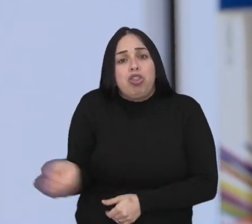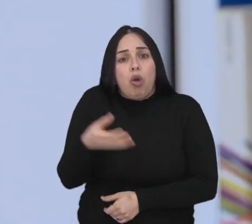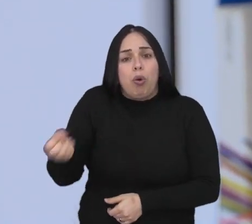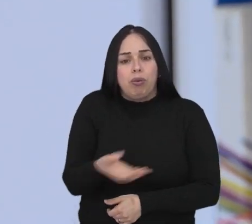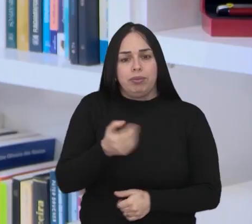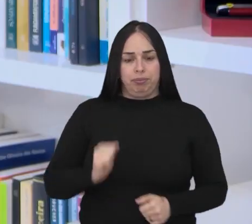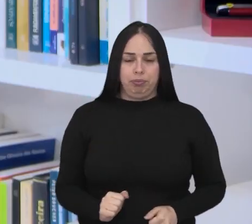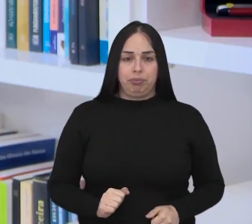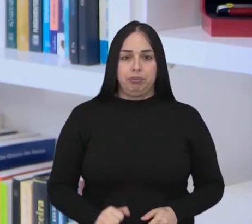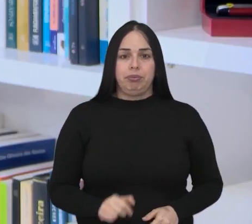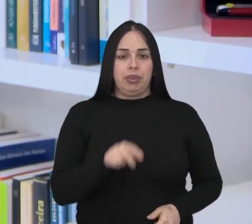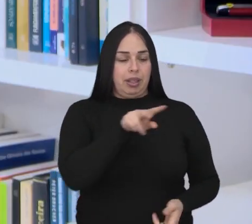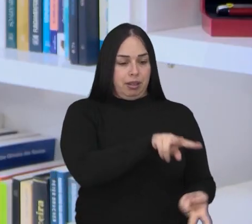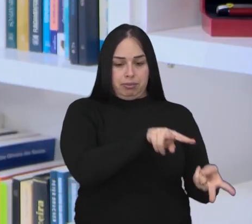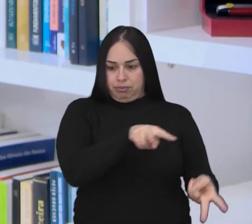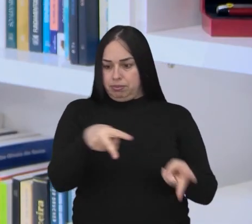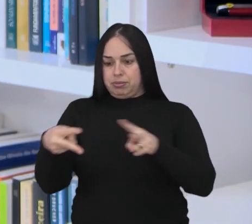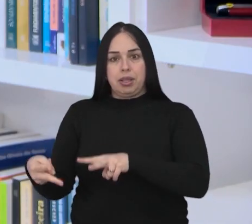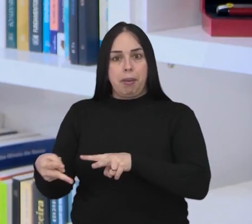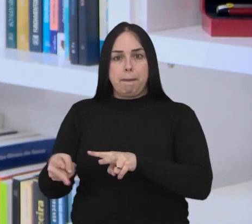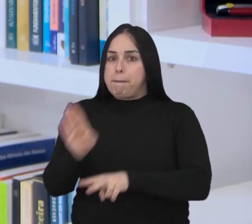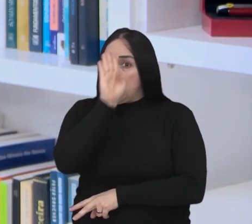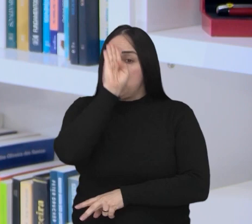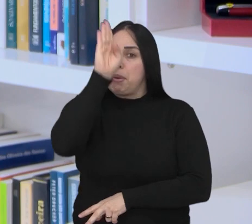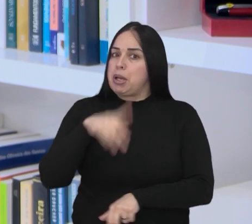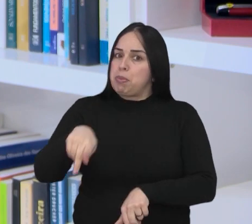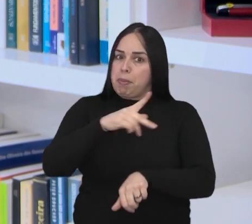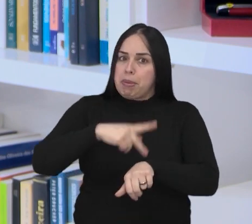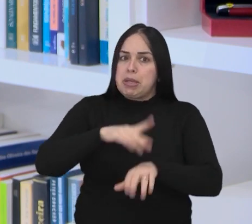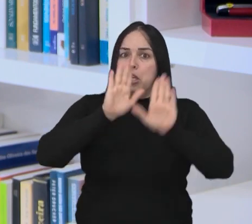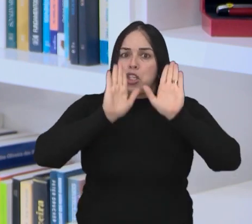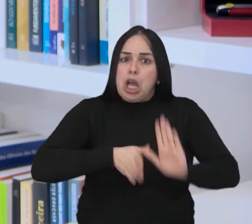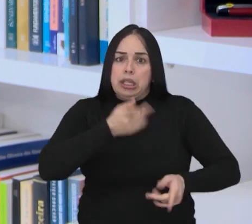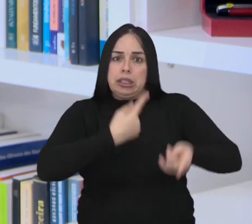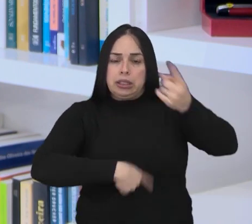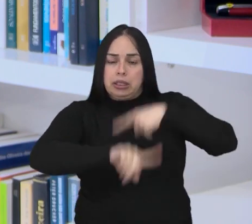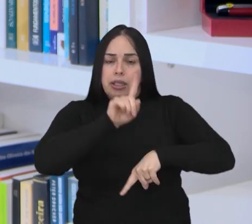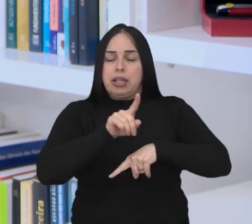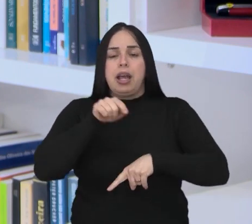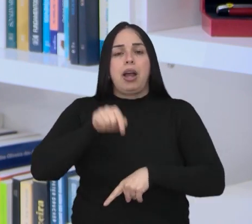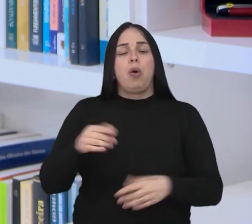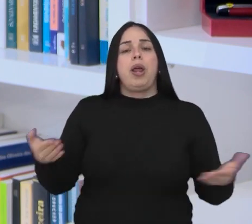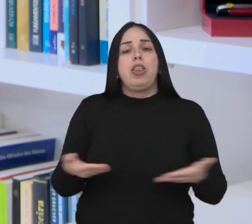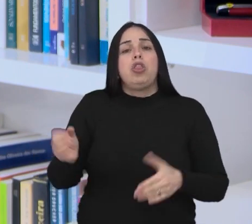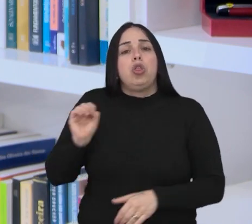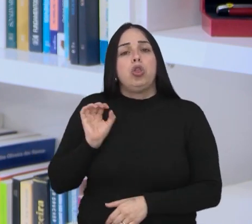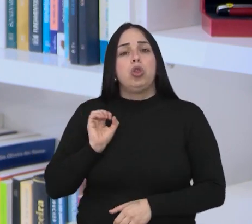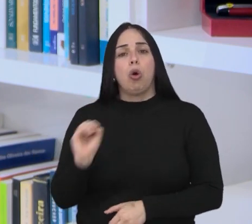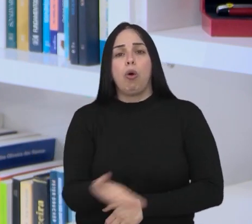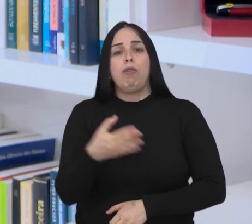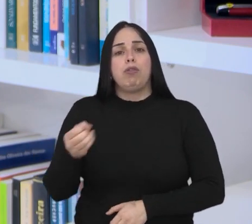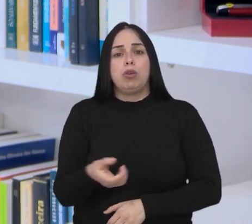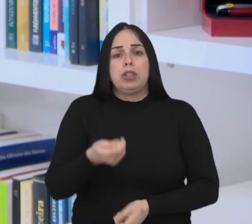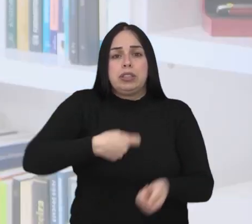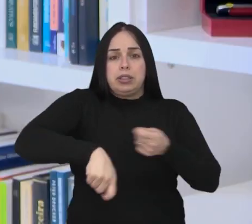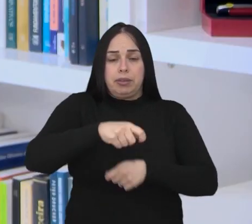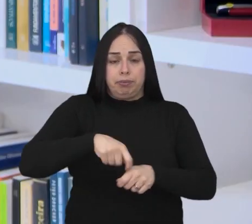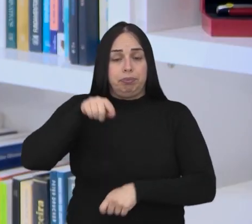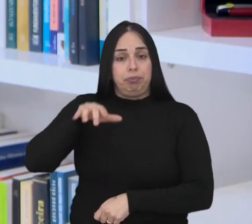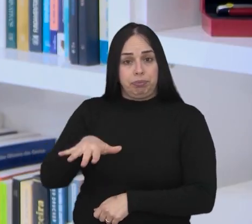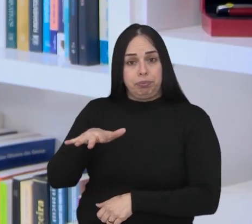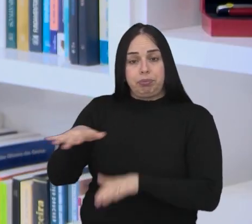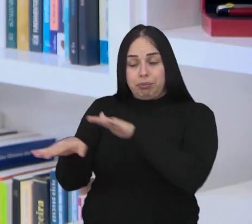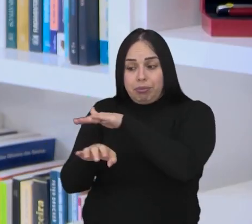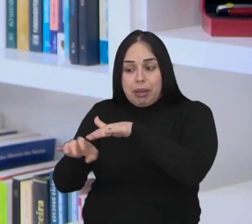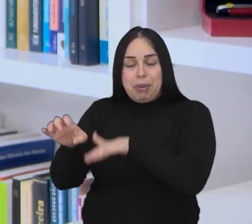modernização do Estado. A privatização, principalmente nos países desenvolvidos, faz parte do modelo da gestão, né? Onde